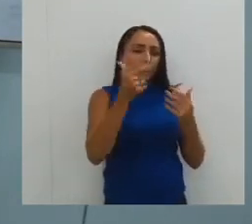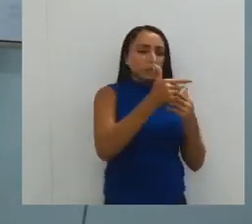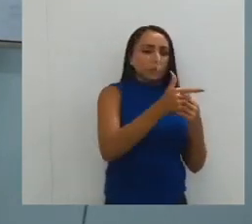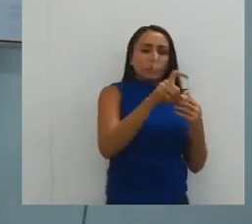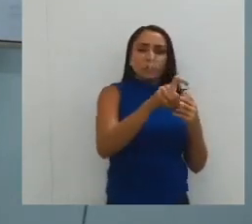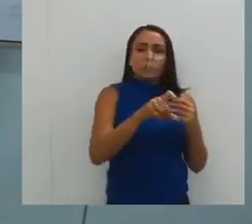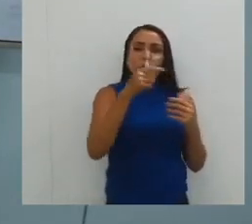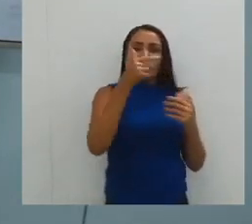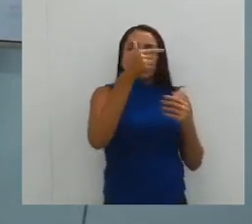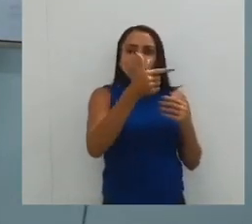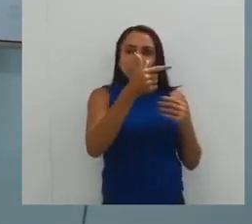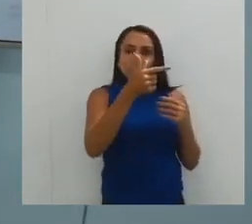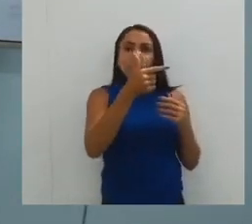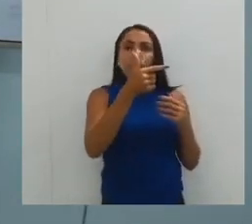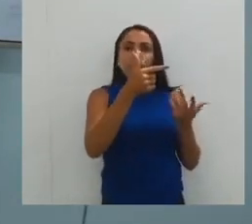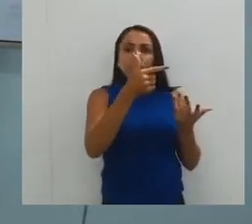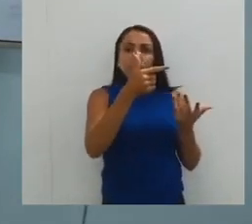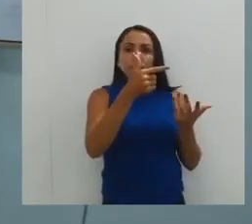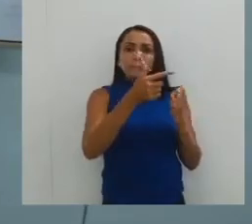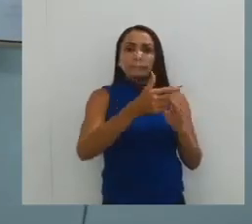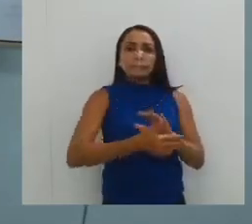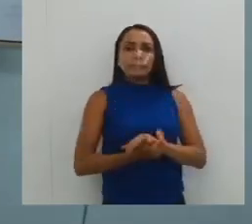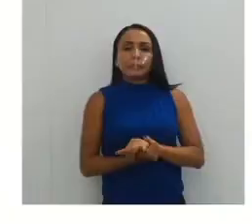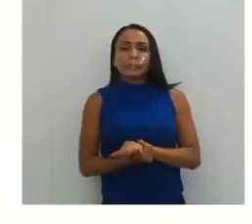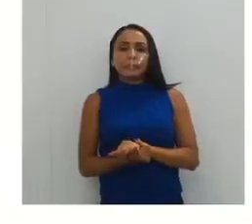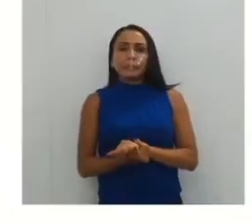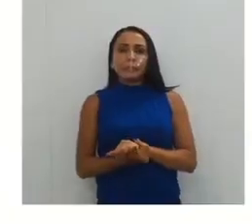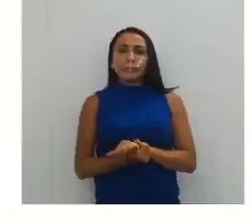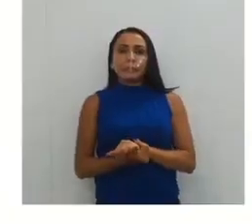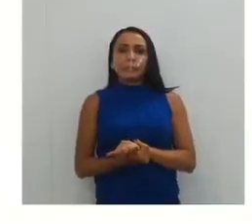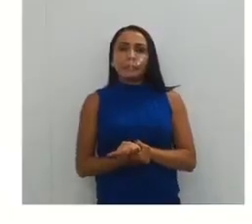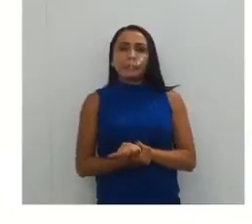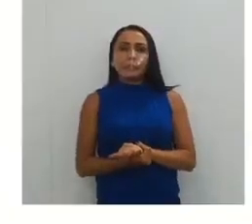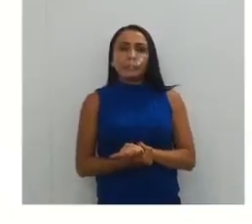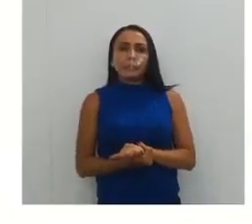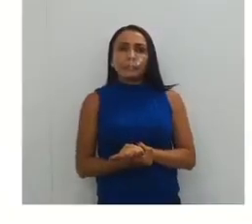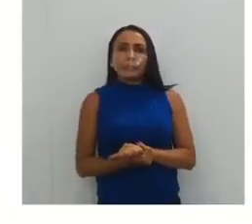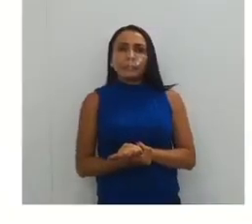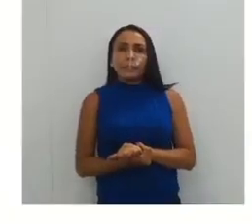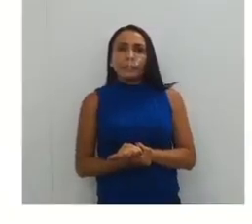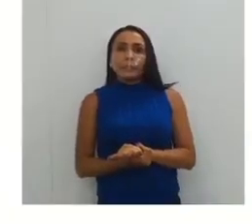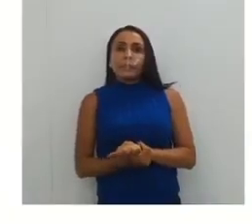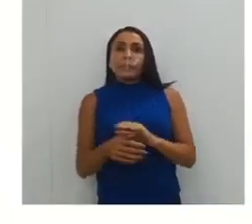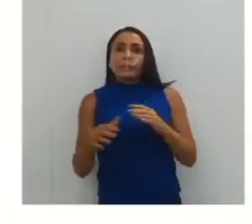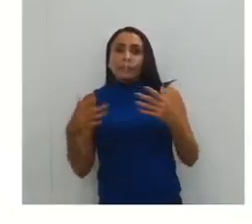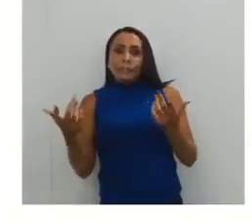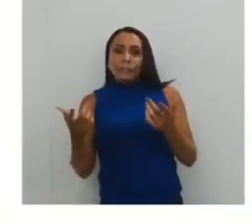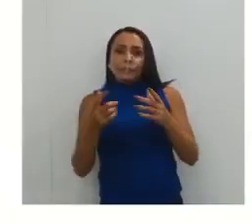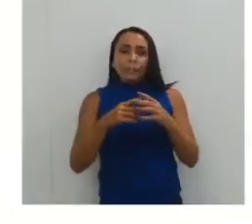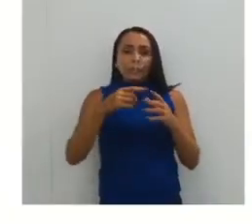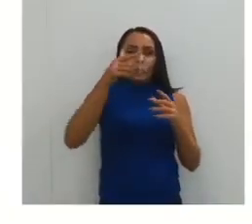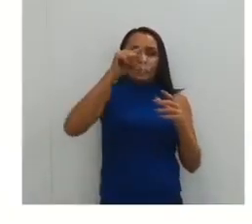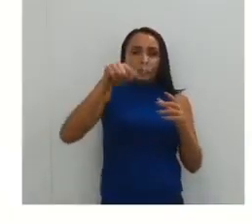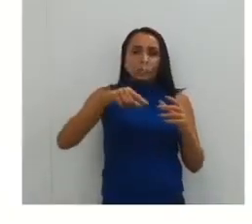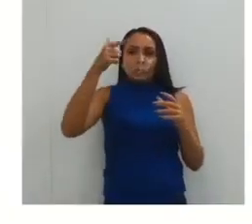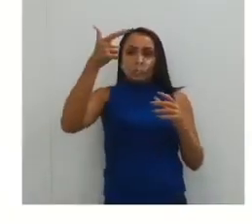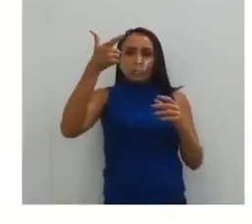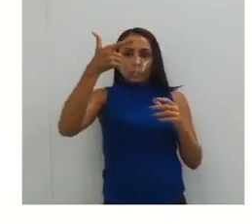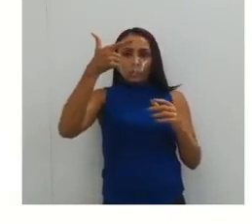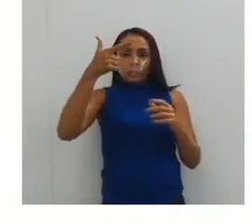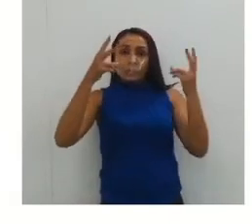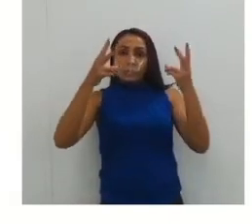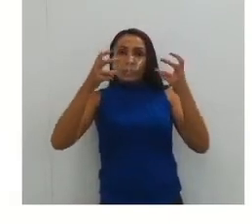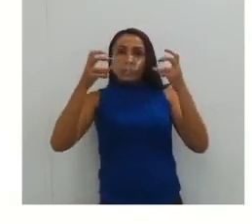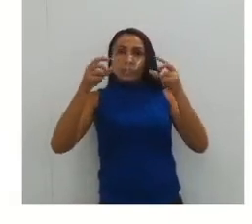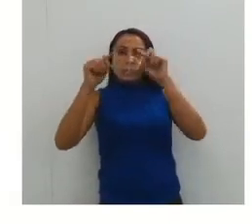vezes x ao quadrado. Beleza? Se liga aí na tela. Então, ó, vai cair, ó, o quadrado cai em cima do x ao quadrado, do x, e